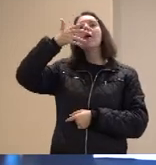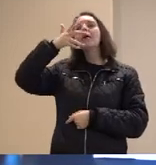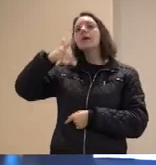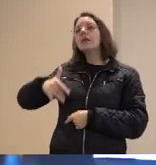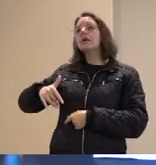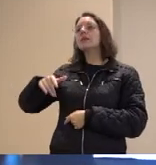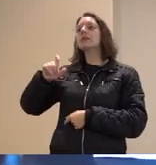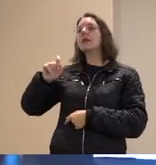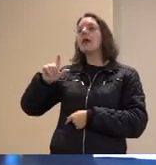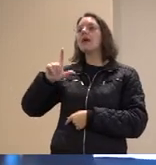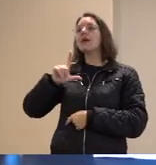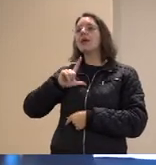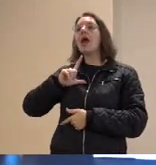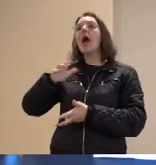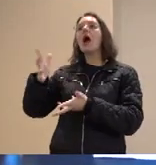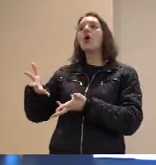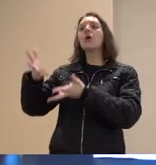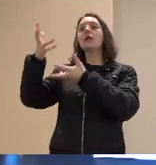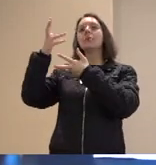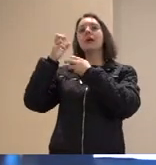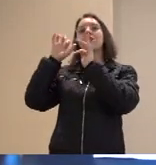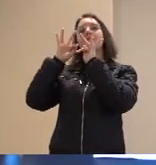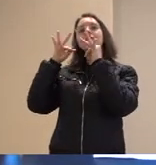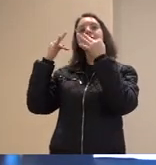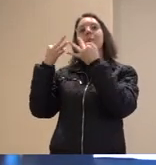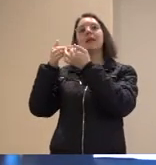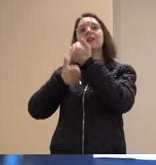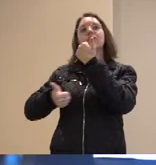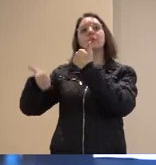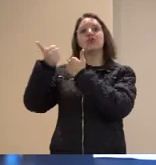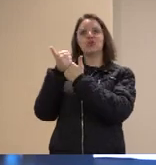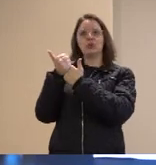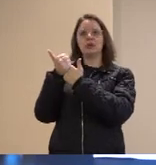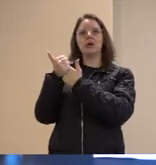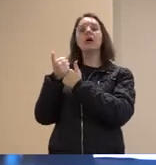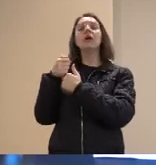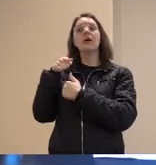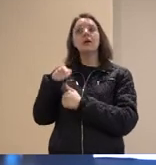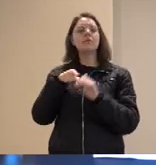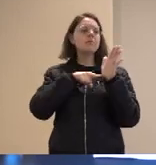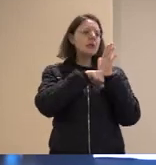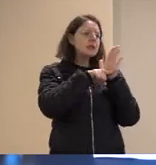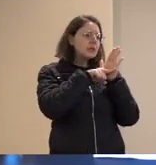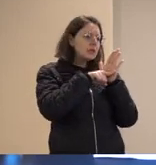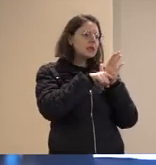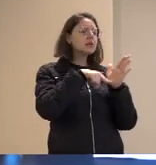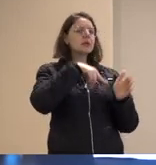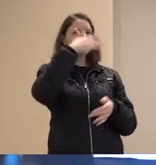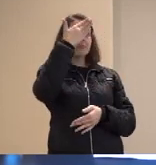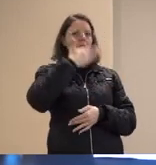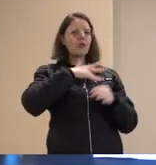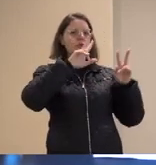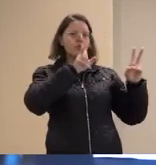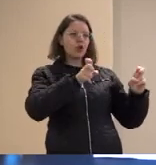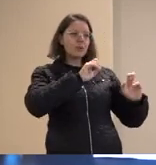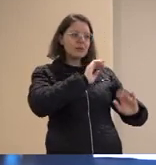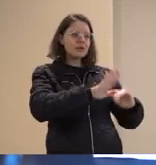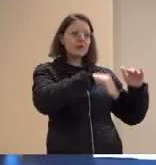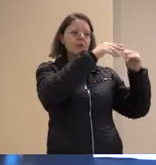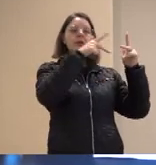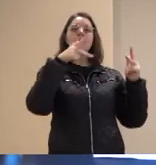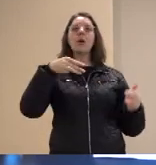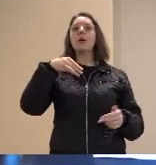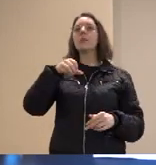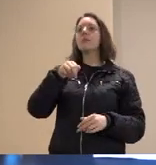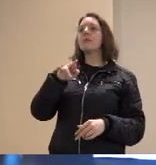o acolhimento familiar. Isso é fruto de pesquisas que comprovam que o desenvolvimento, não vou repetir o que a Marissa